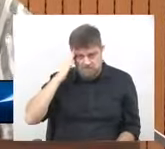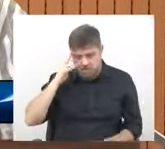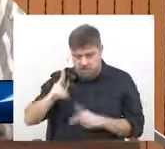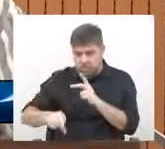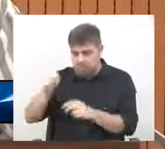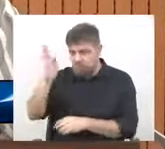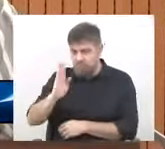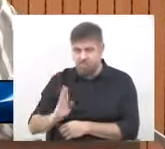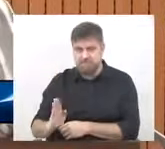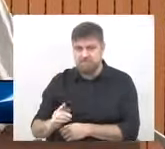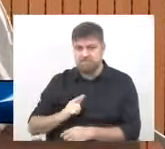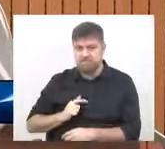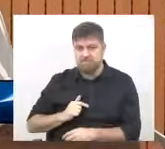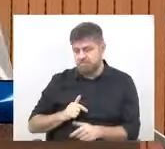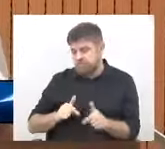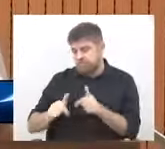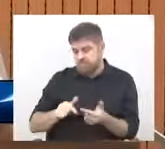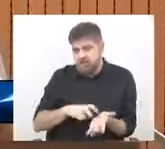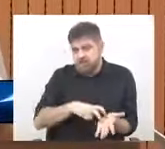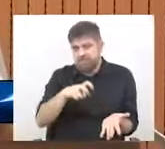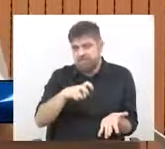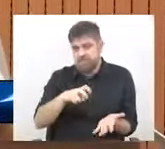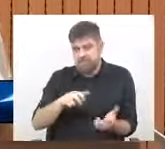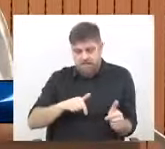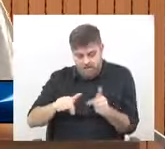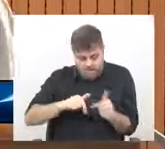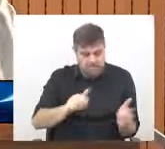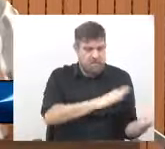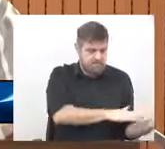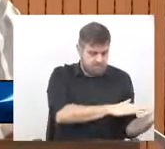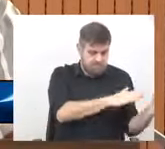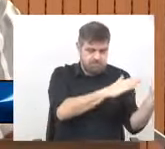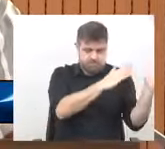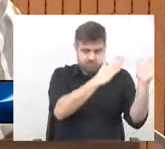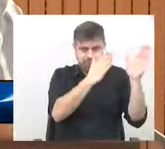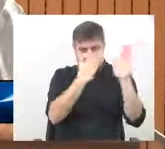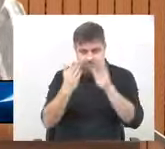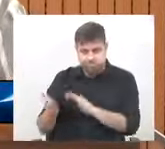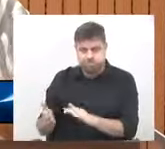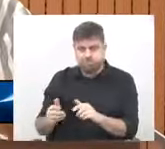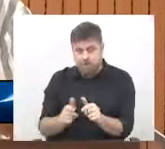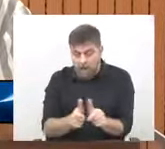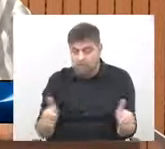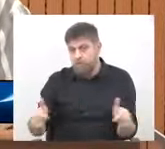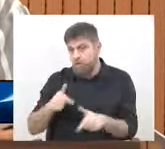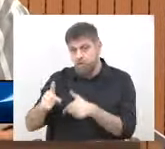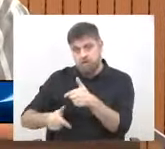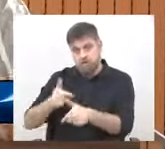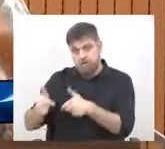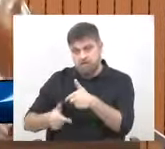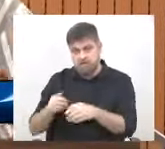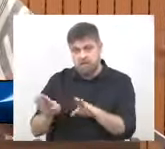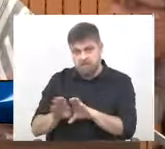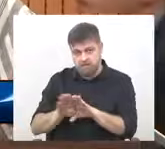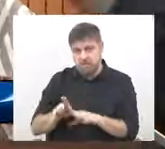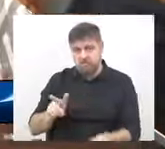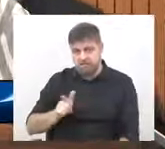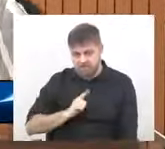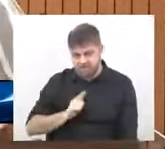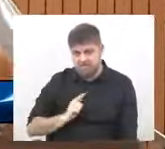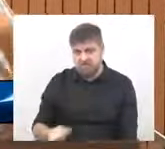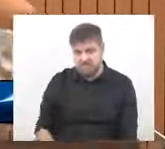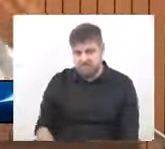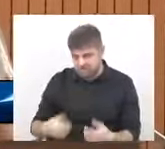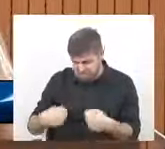não trabalha apenas meio período. A grande maioria trabalha período integral e, muitas vezes, inclusive, compensa